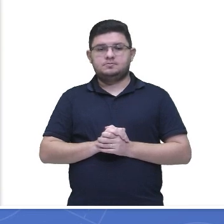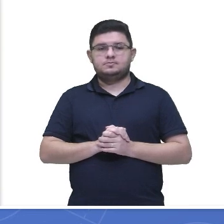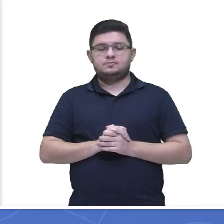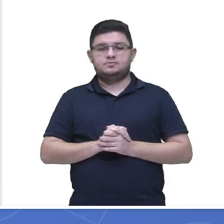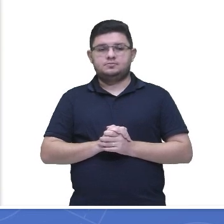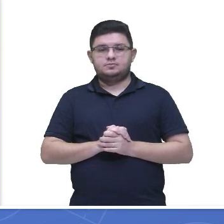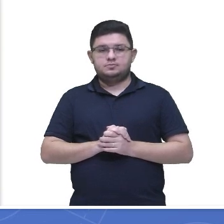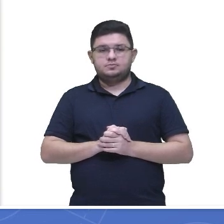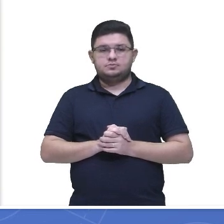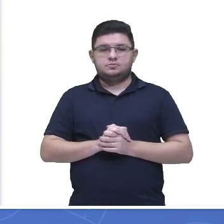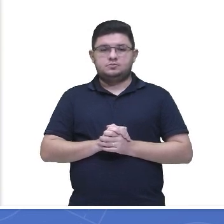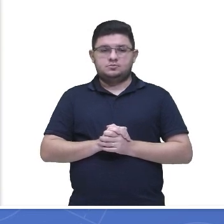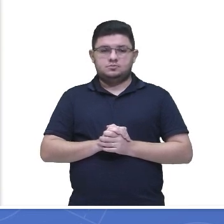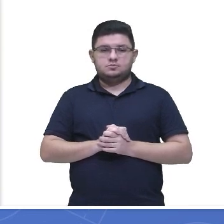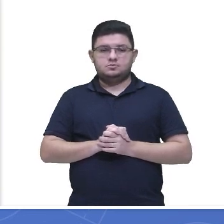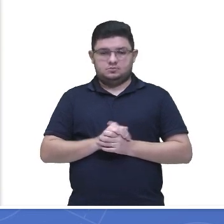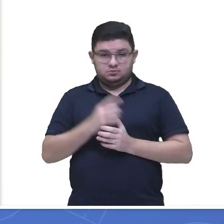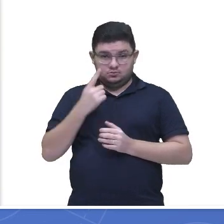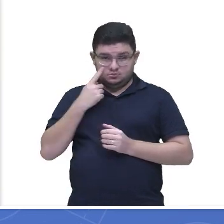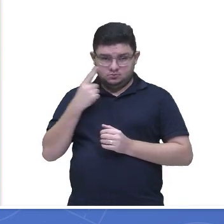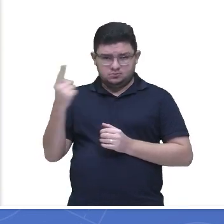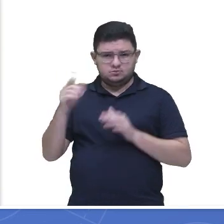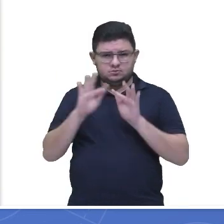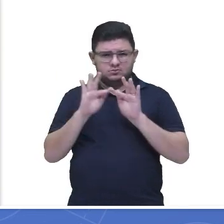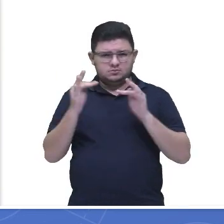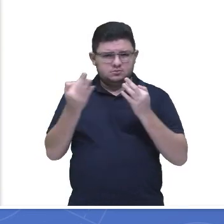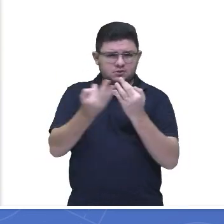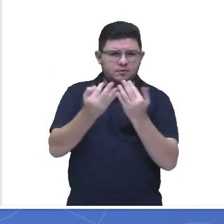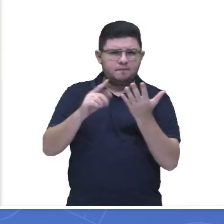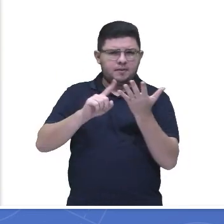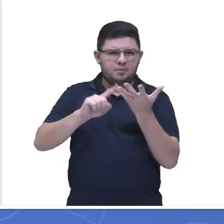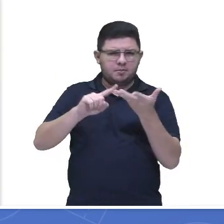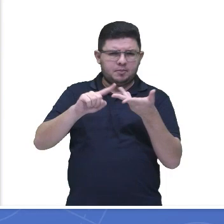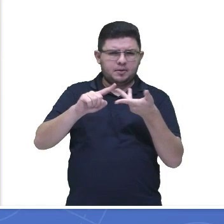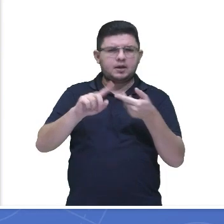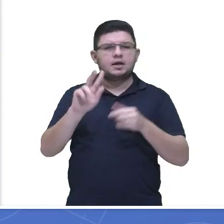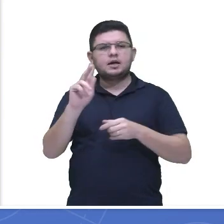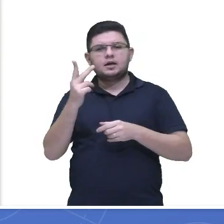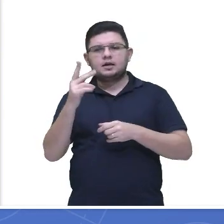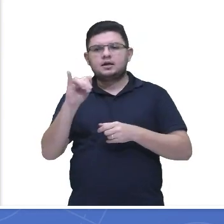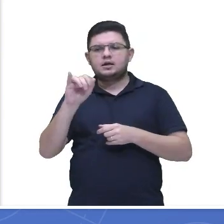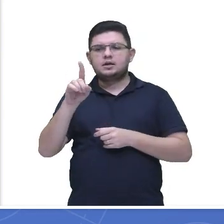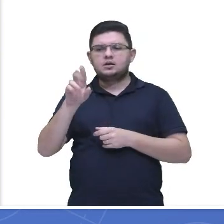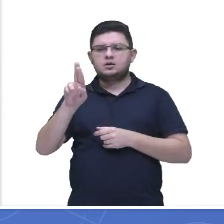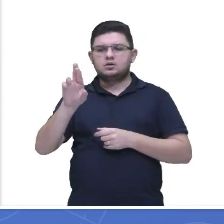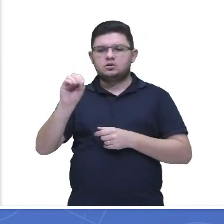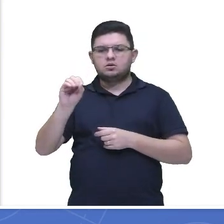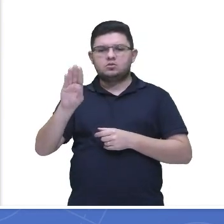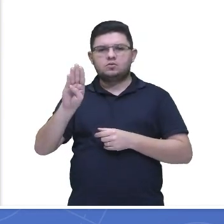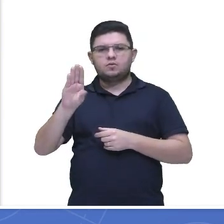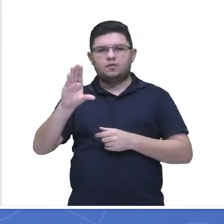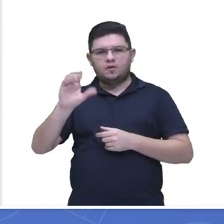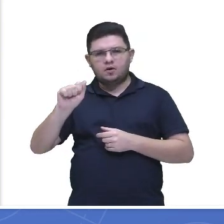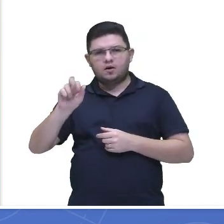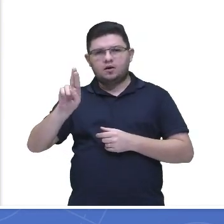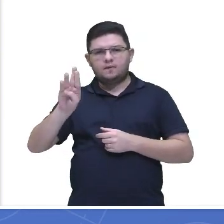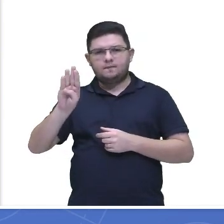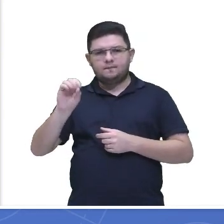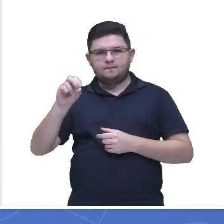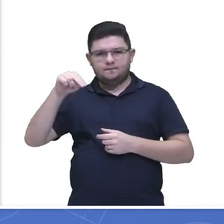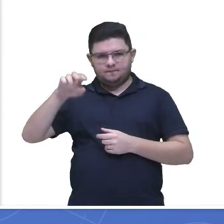aromáticos. Que família grande, né, dos hidrocarbonetos. Vamos ainda continuar nessa família e